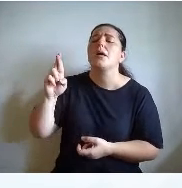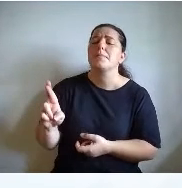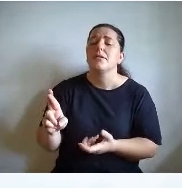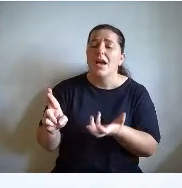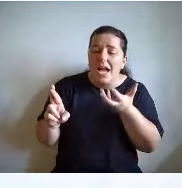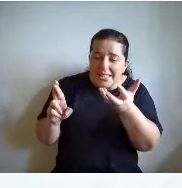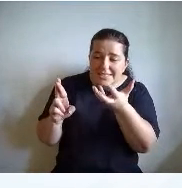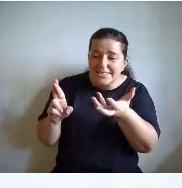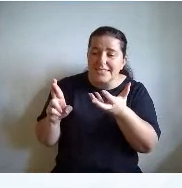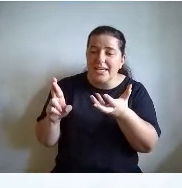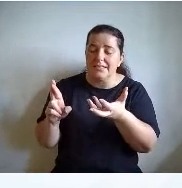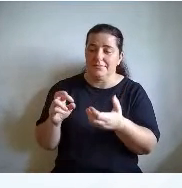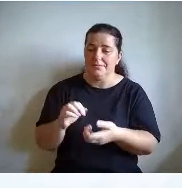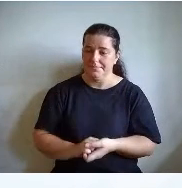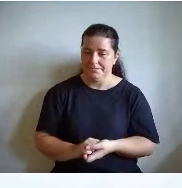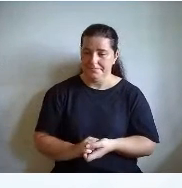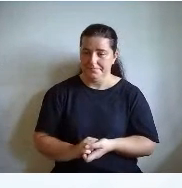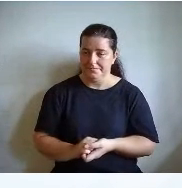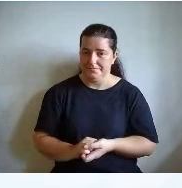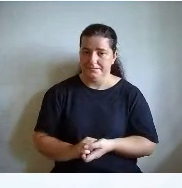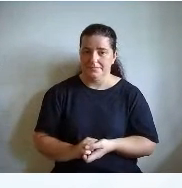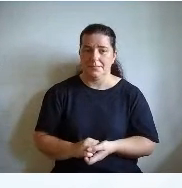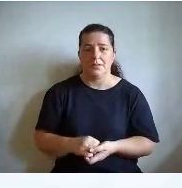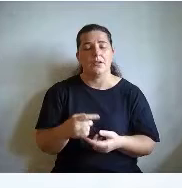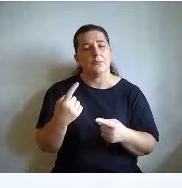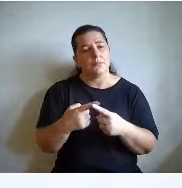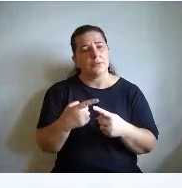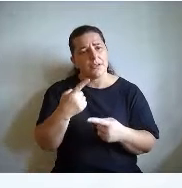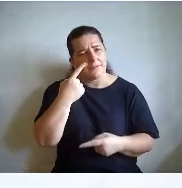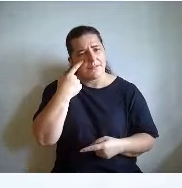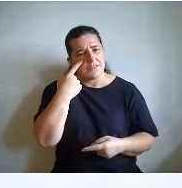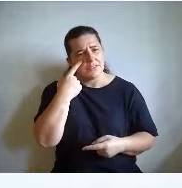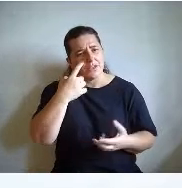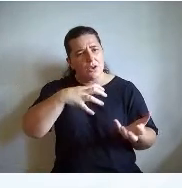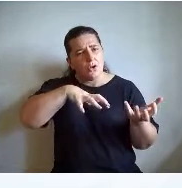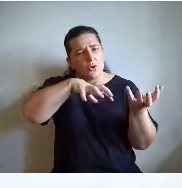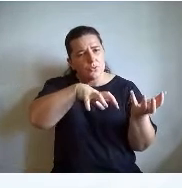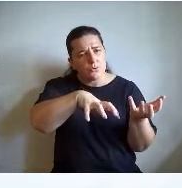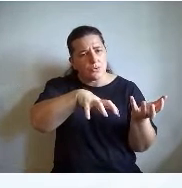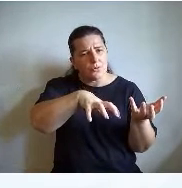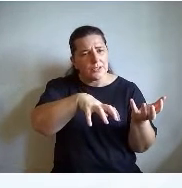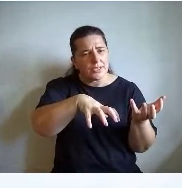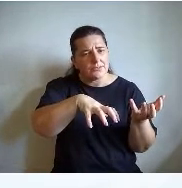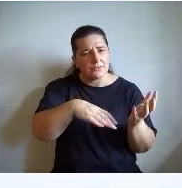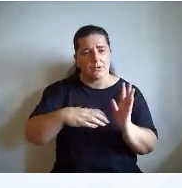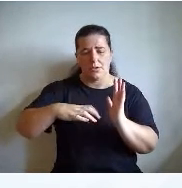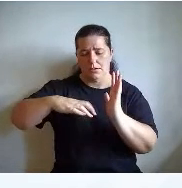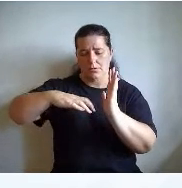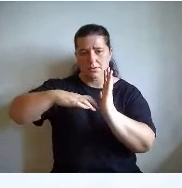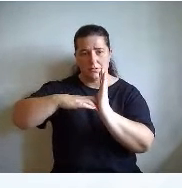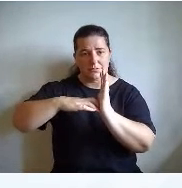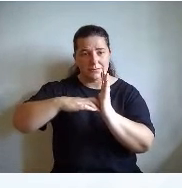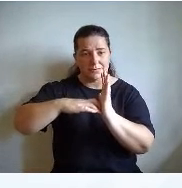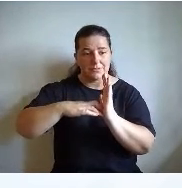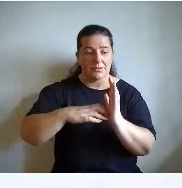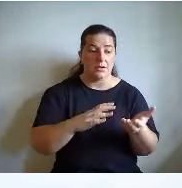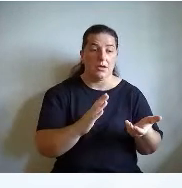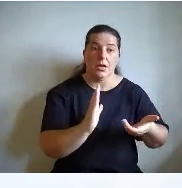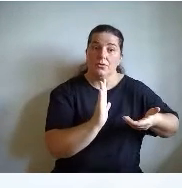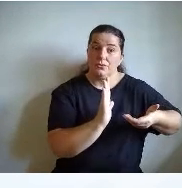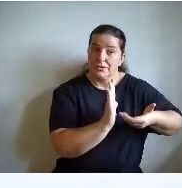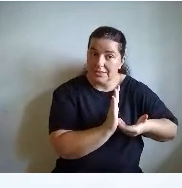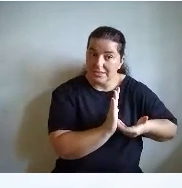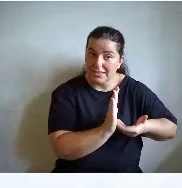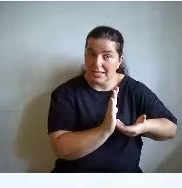Gilce, porque veja o nosso Congresso, né? O nosso Senado, e como é que ele está representado